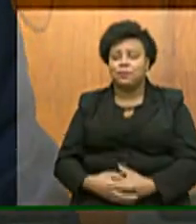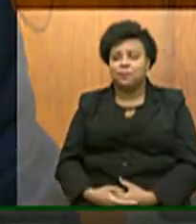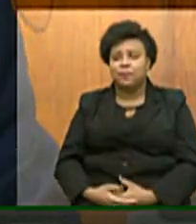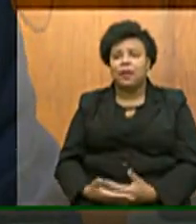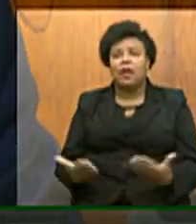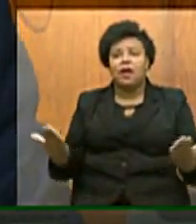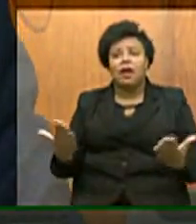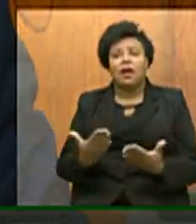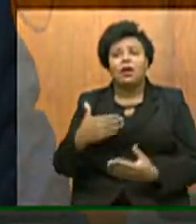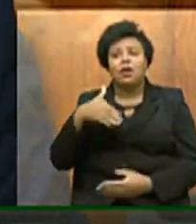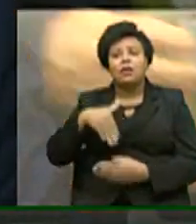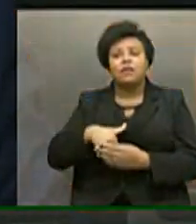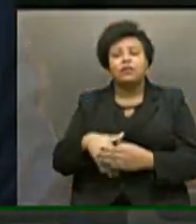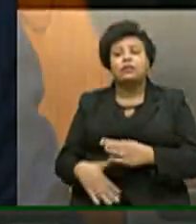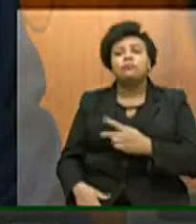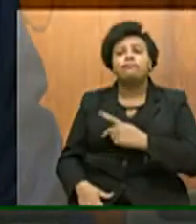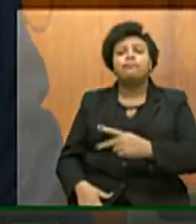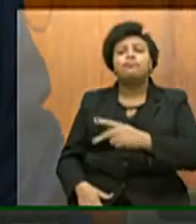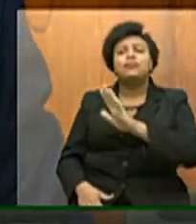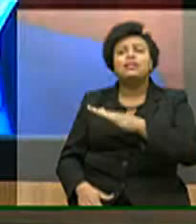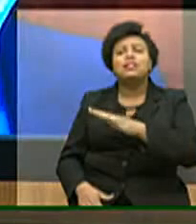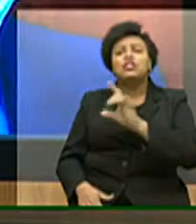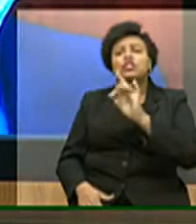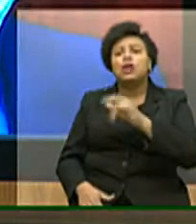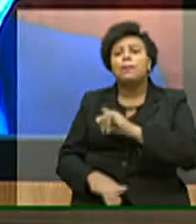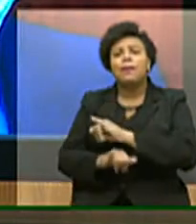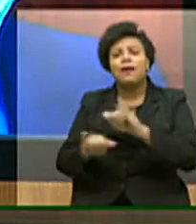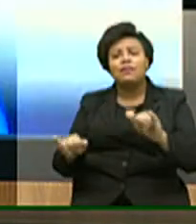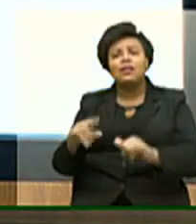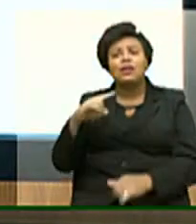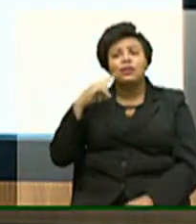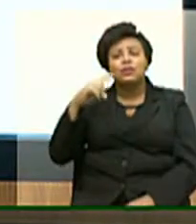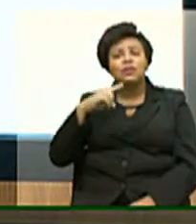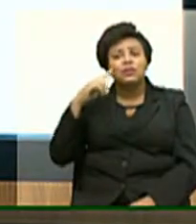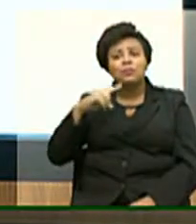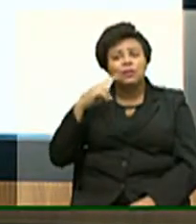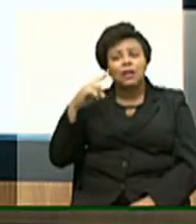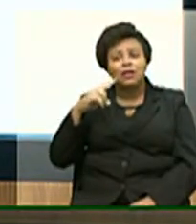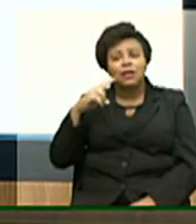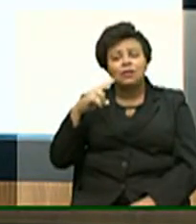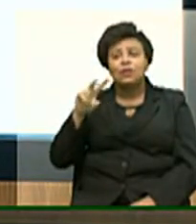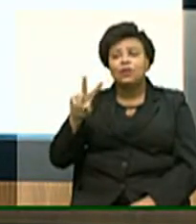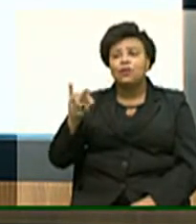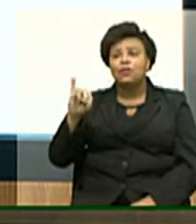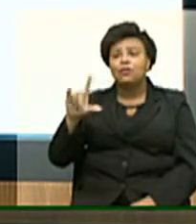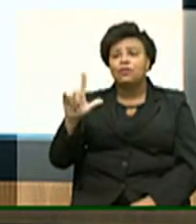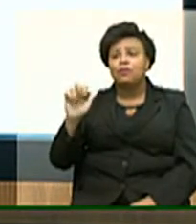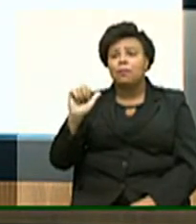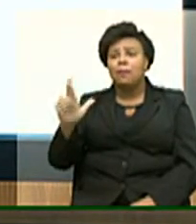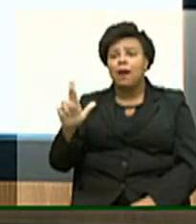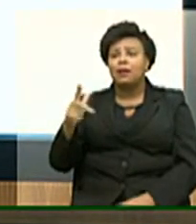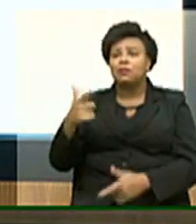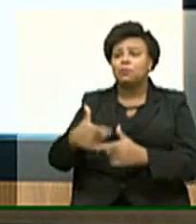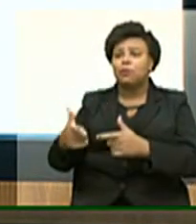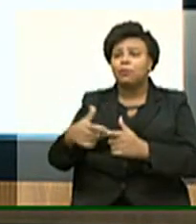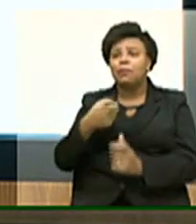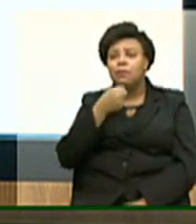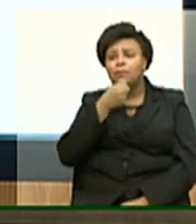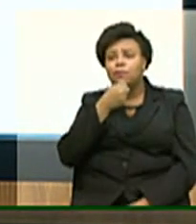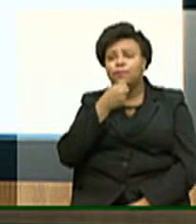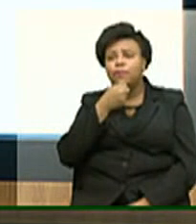Na ordem do dia... Presidente, só para passar para o senhor aí, o deputado Vilmar Lourenço está com problema no